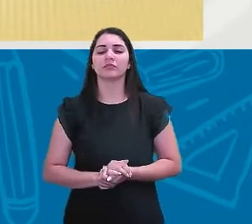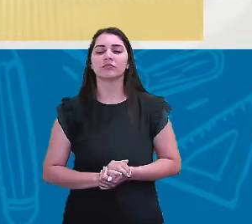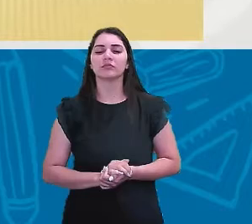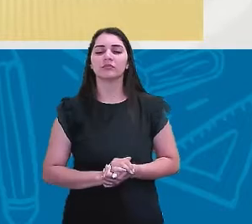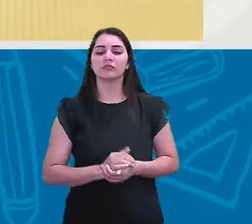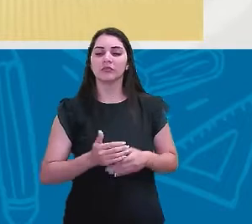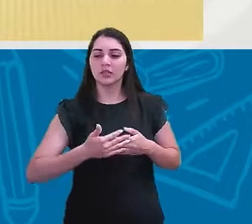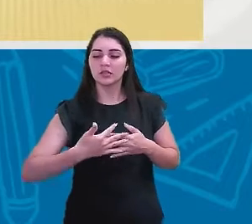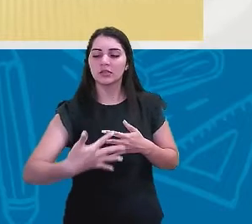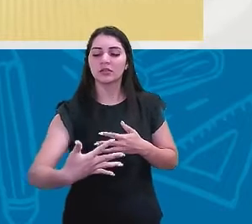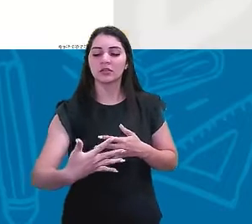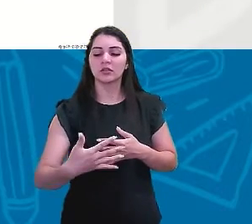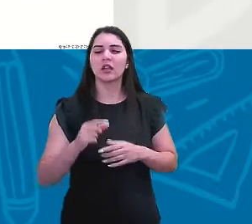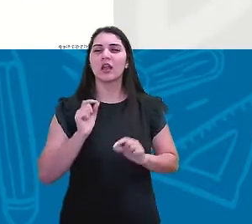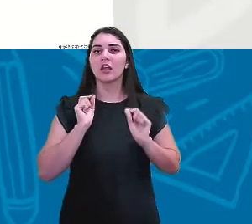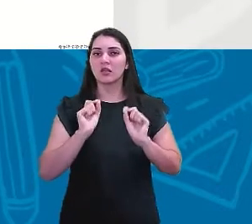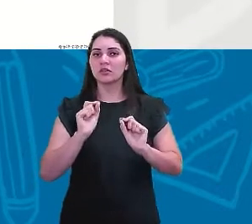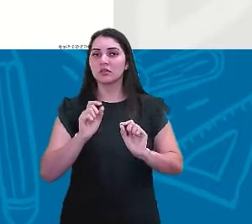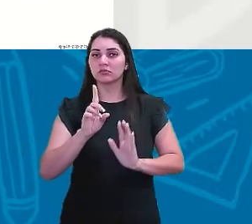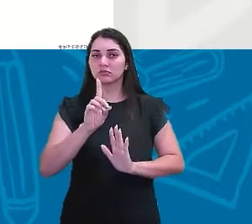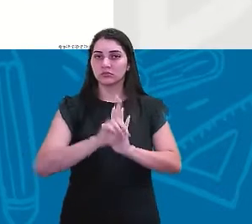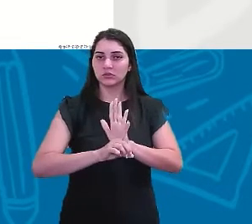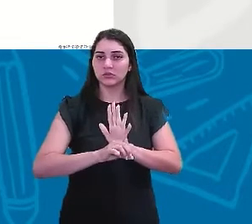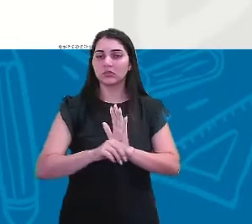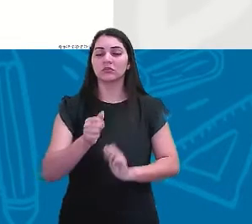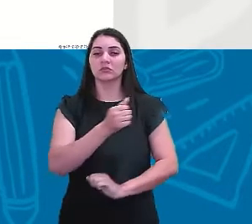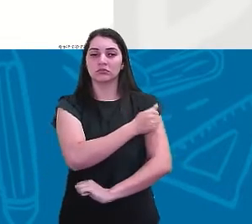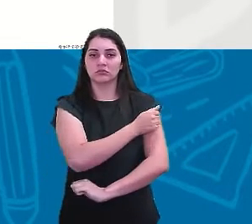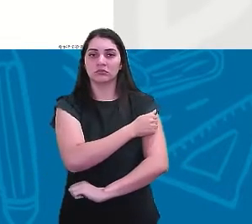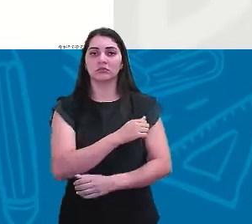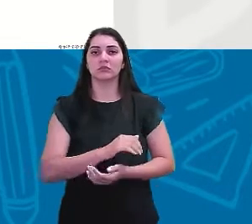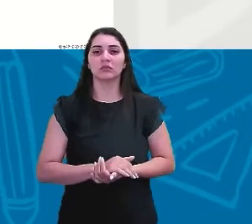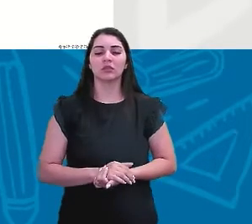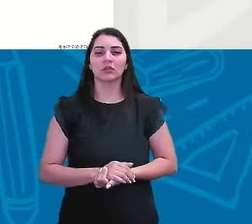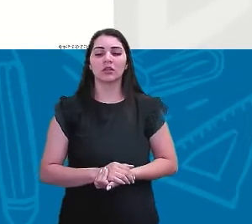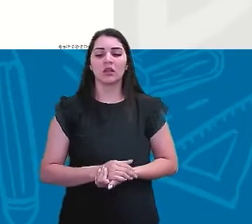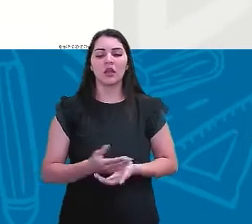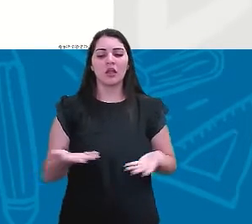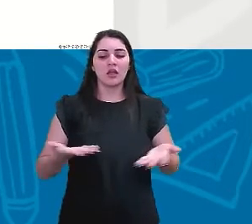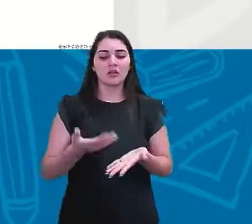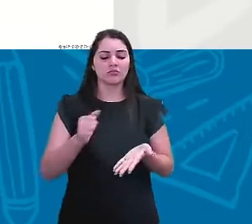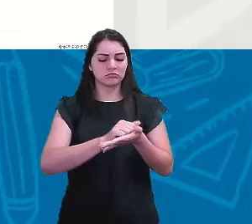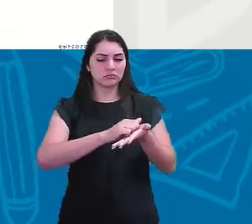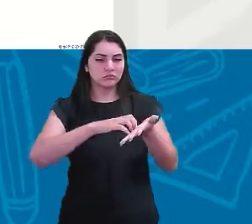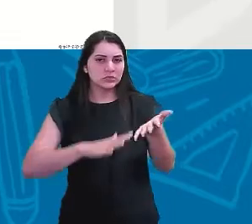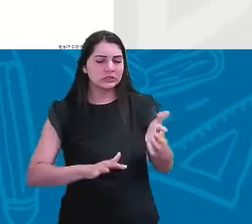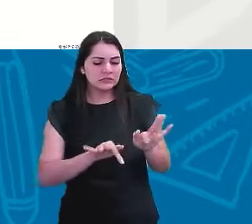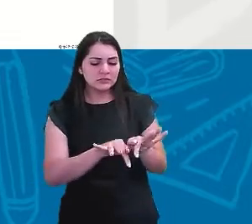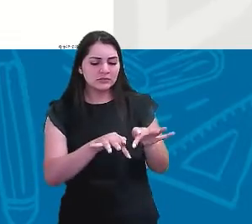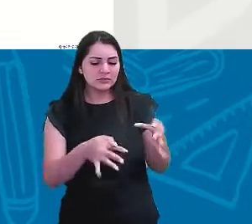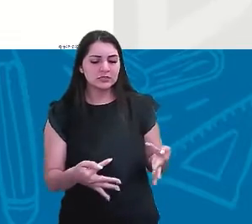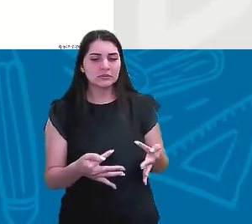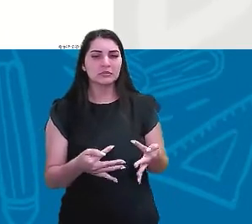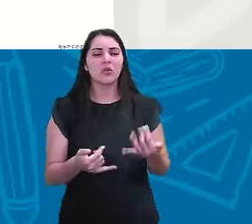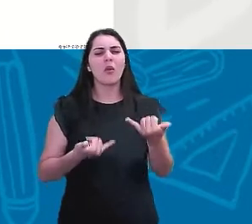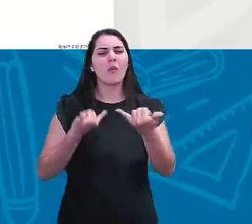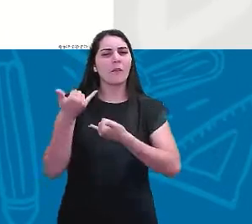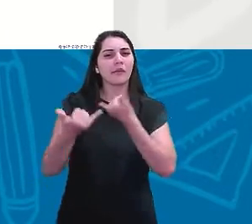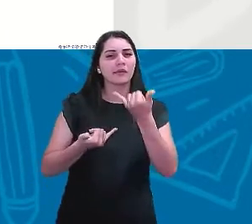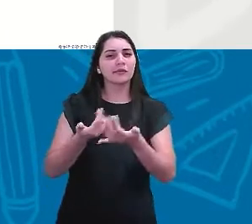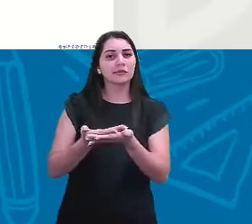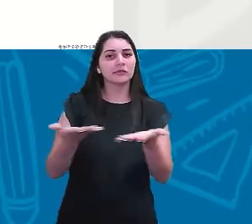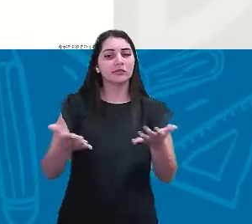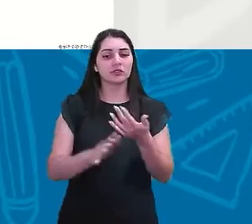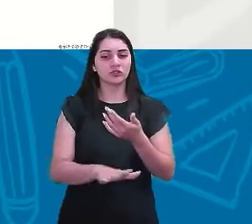Seguindo, isso aí foram os direitos dos alunos. Vamos para uma pequena atividade hoje, bem simples, bem lúdica, para